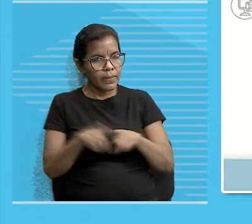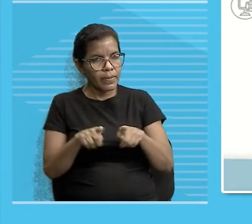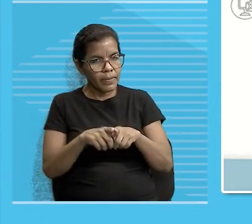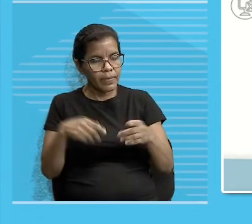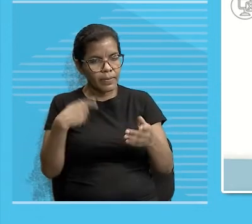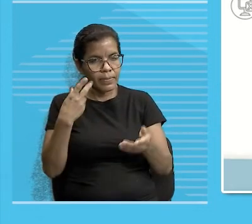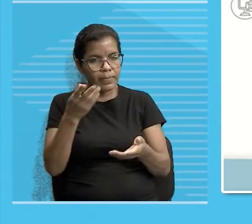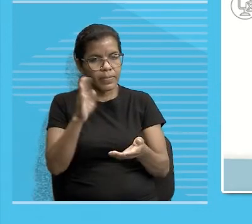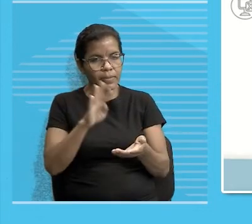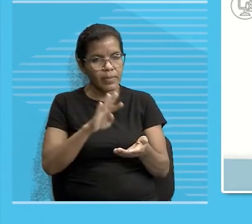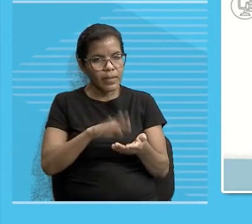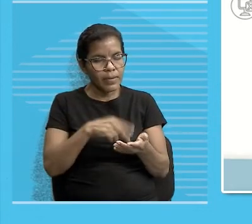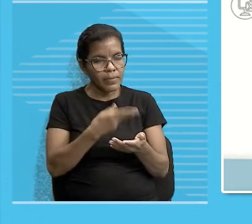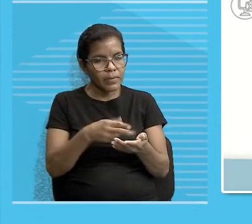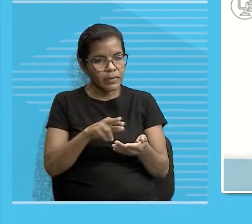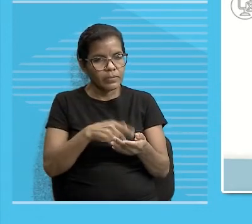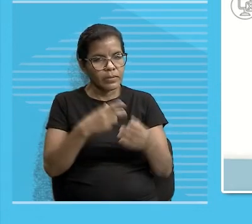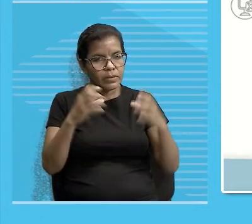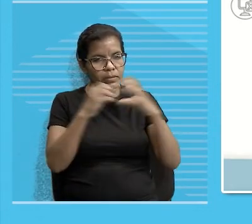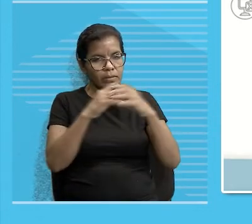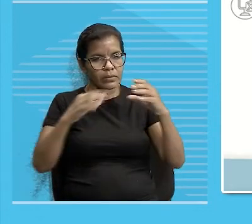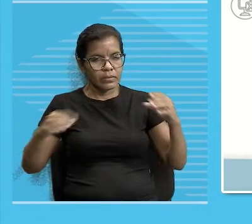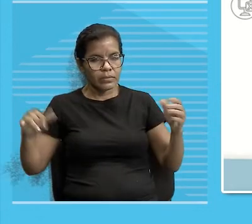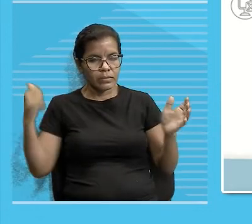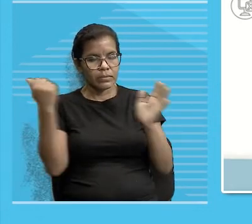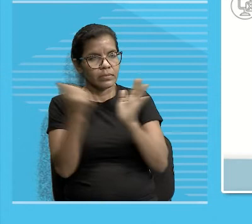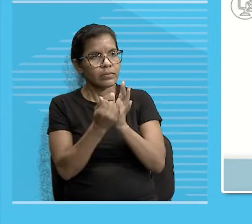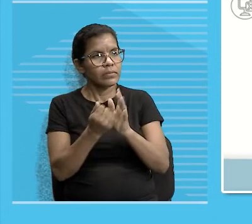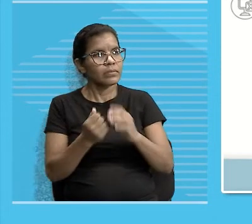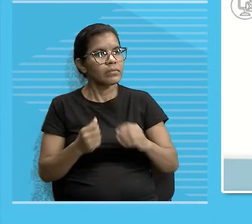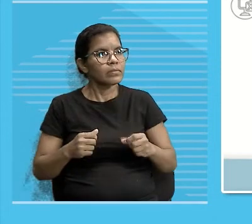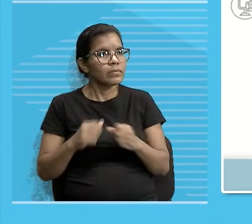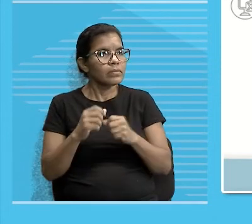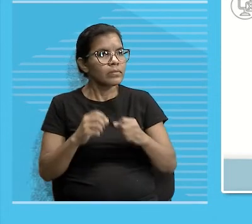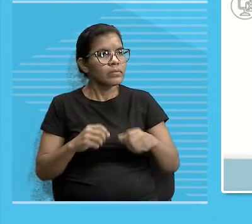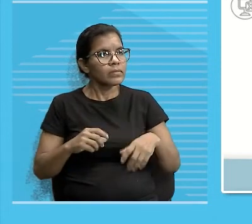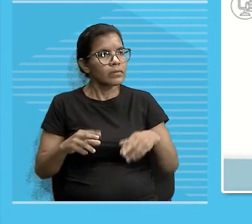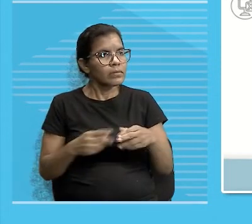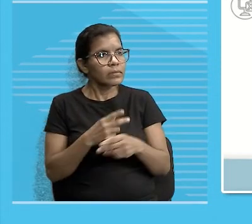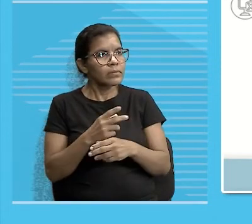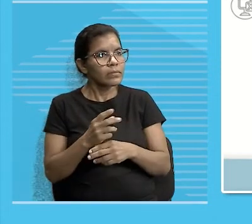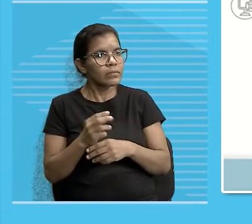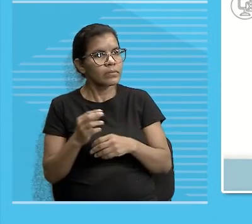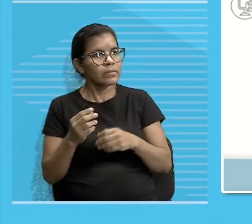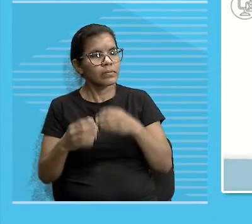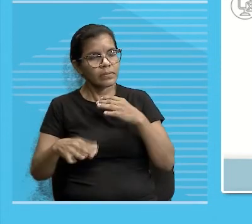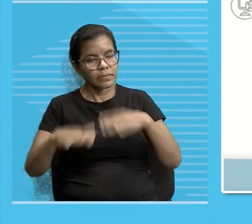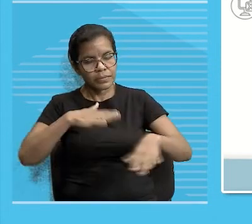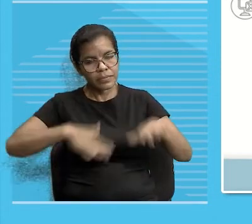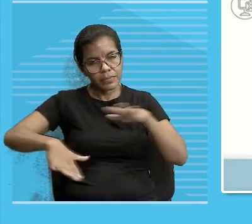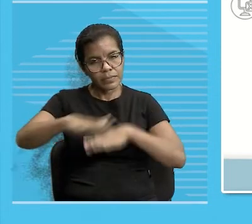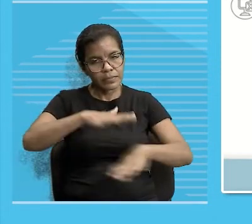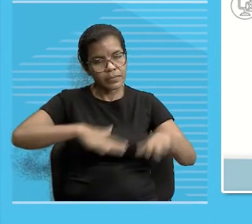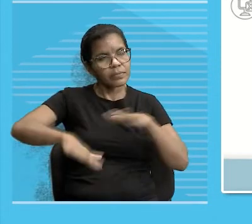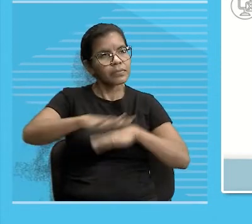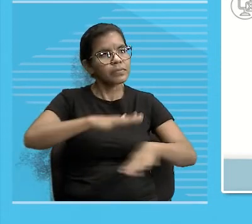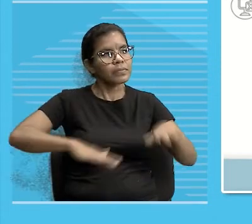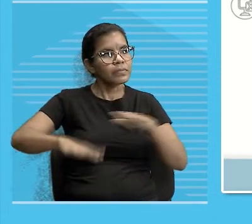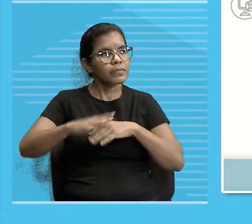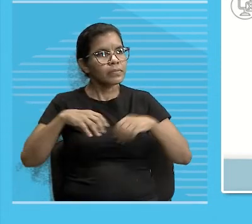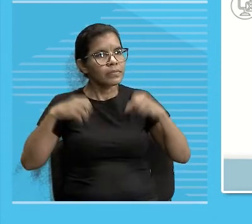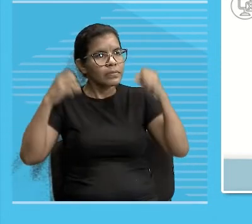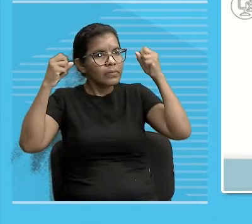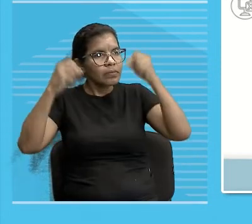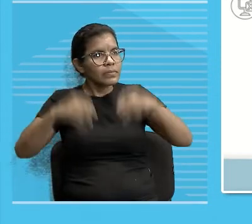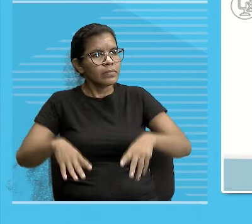tem características marcadas aí, ó. Onipresença e dinamismo, parecem estar em movimento, né? Intensidade